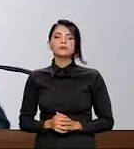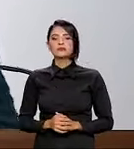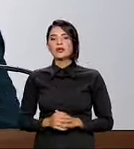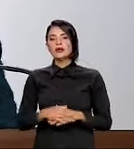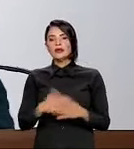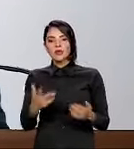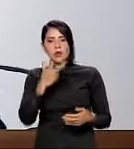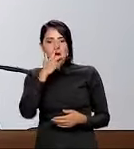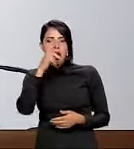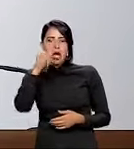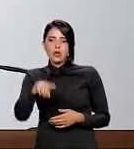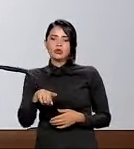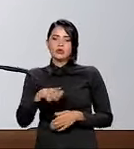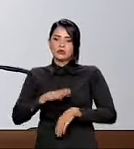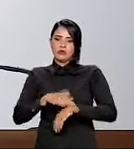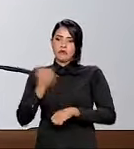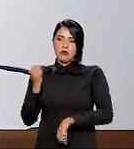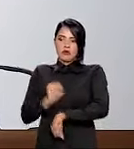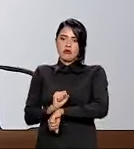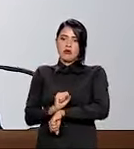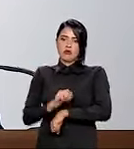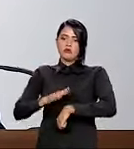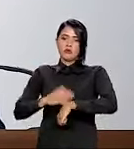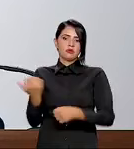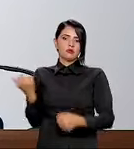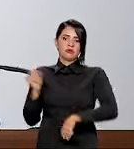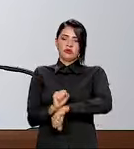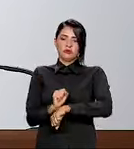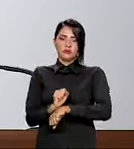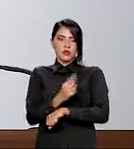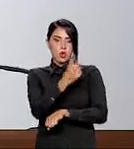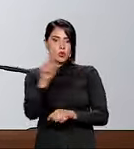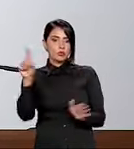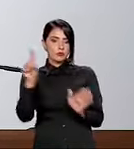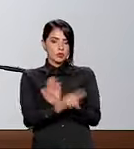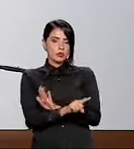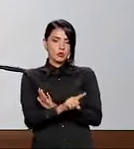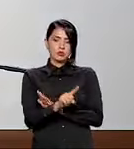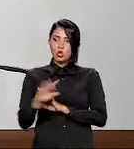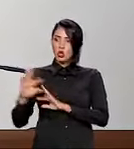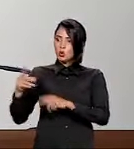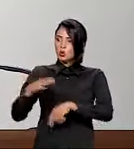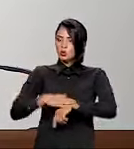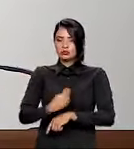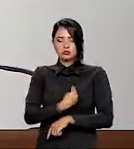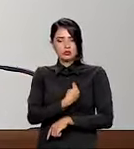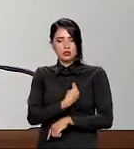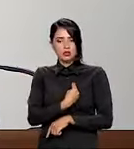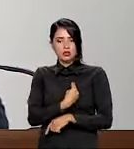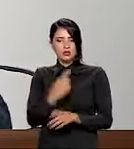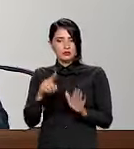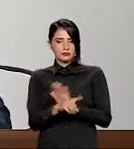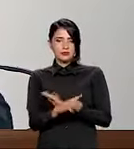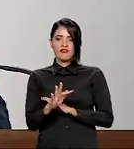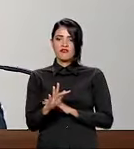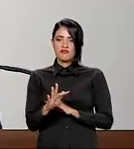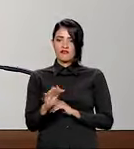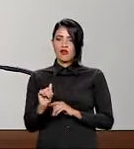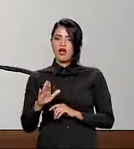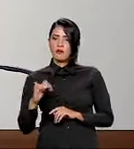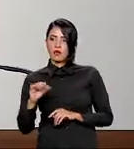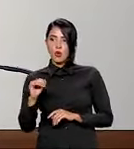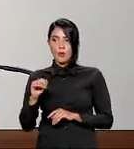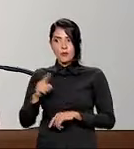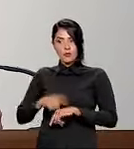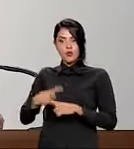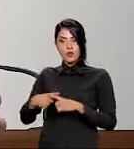Gente, eu estou achando que tem que ter uma hora que tem que parar. A última pergunta, presidente. Tudo na vida... Ali o Fábio, por favor, a gente encerra. É que